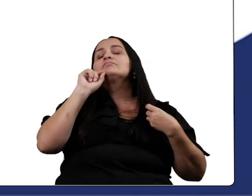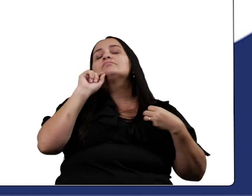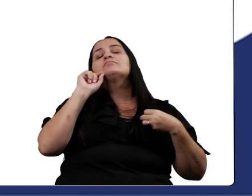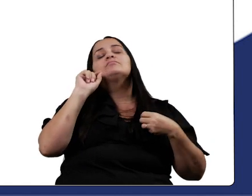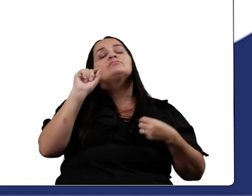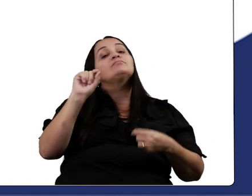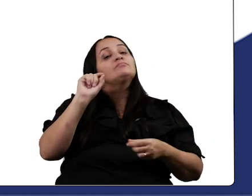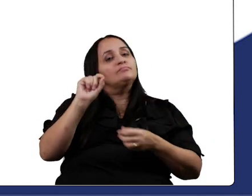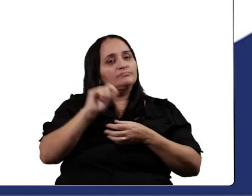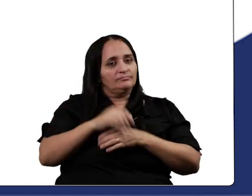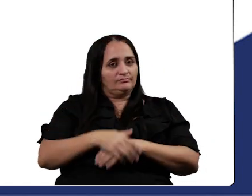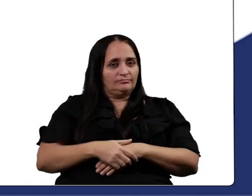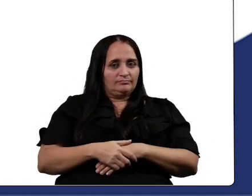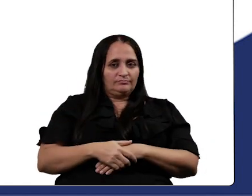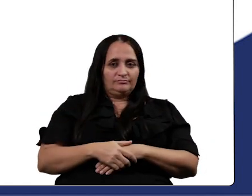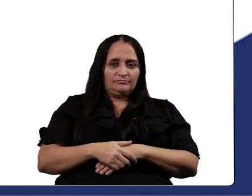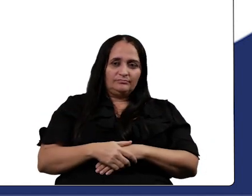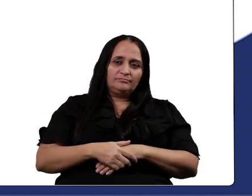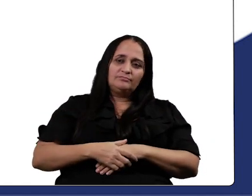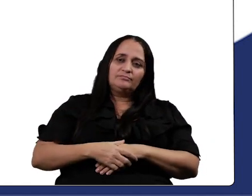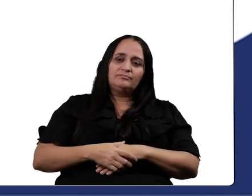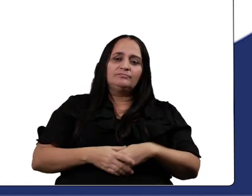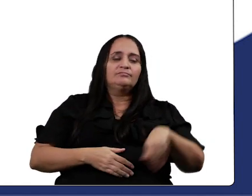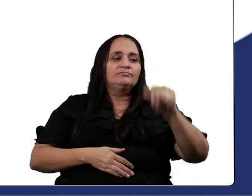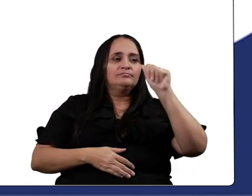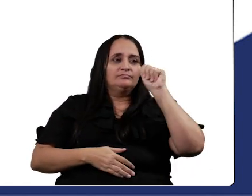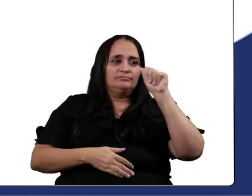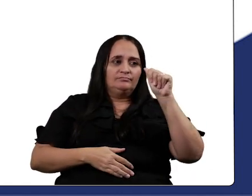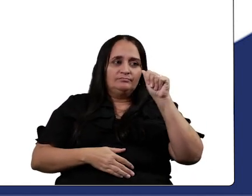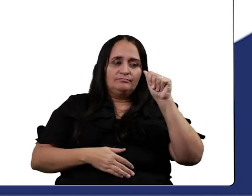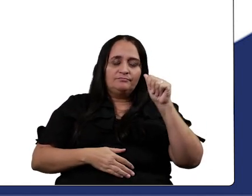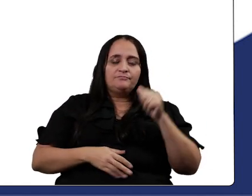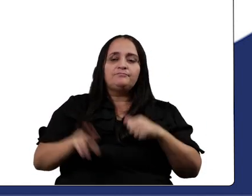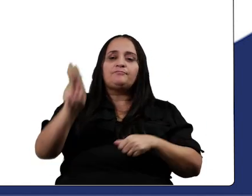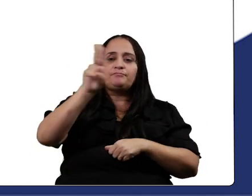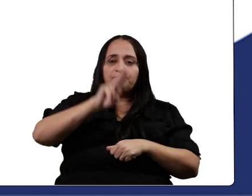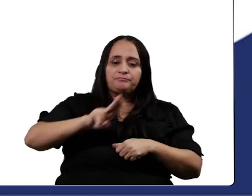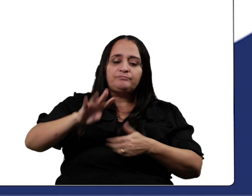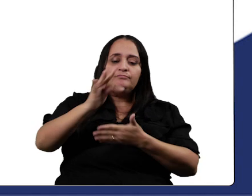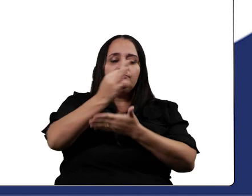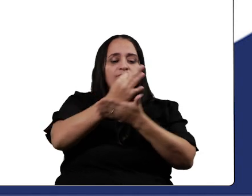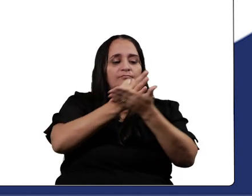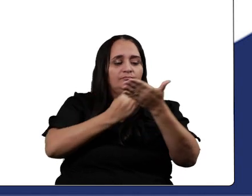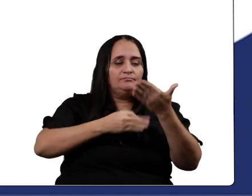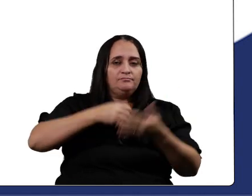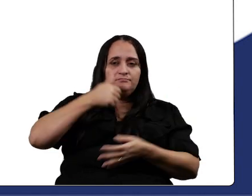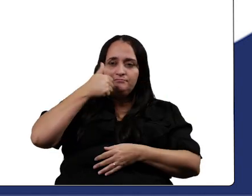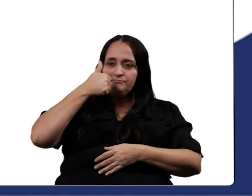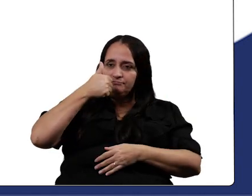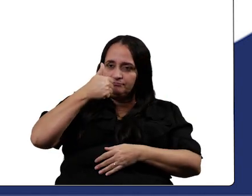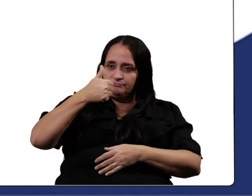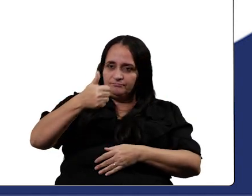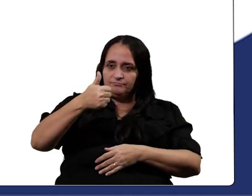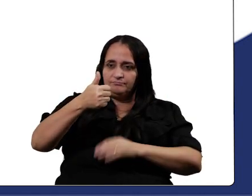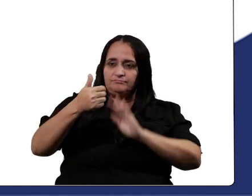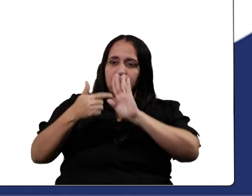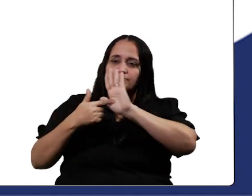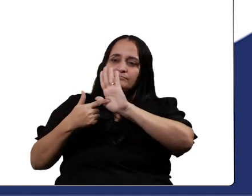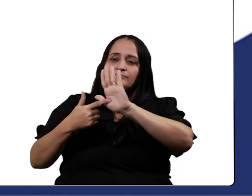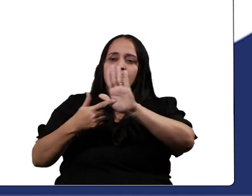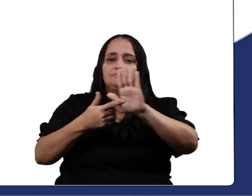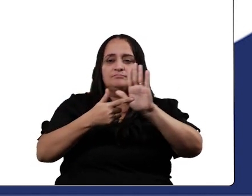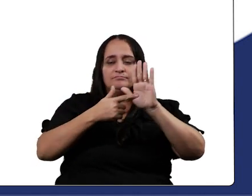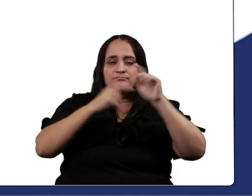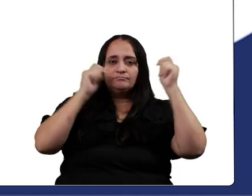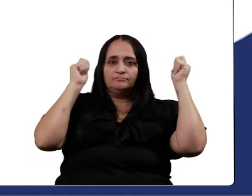quer informação, tá? Ela usaria o texto 1, que é da imagem, para ilustrar